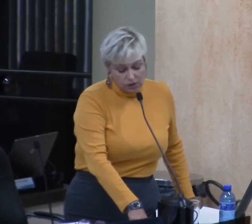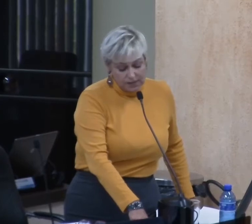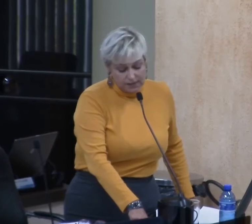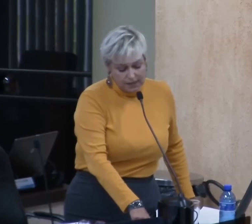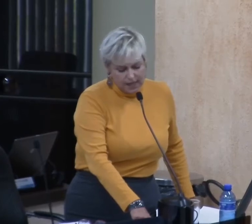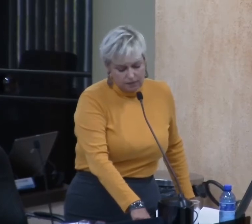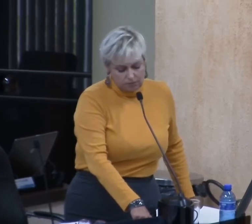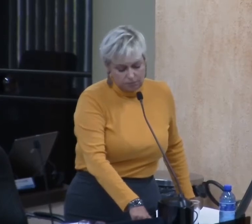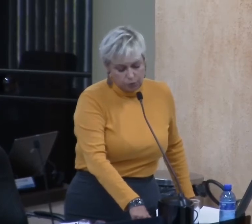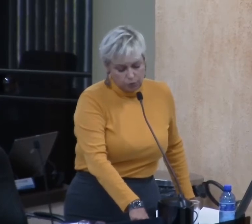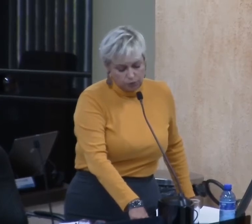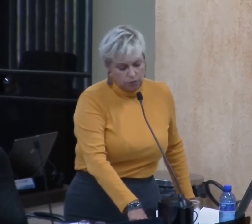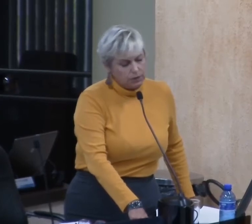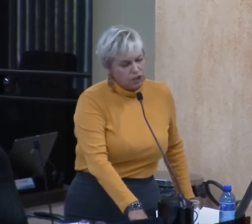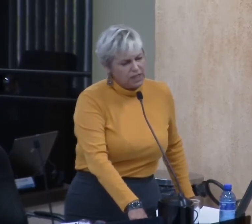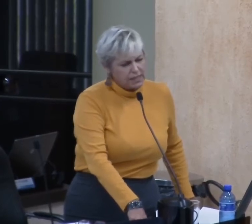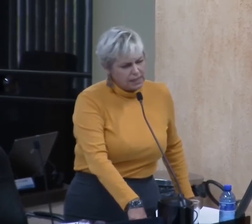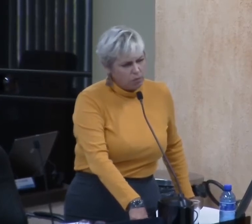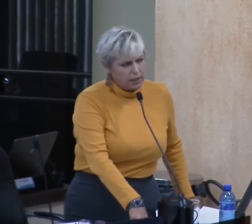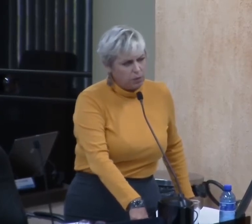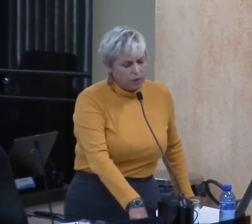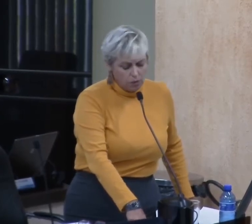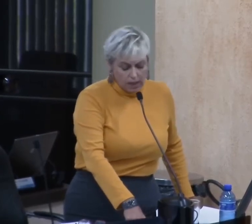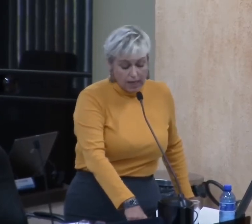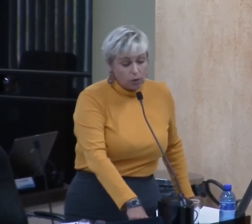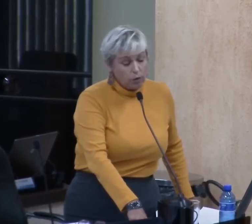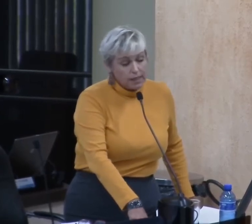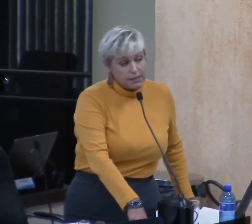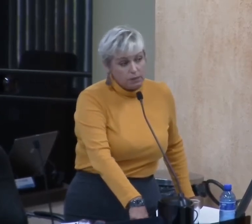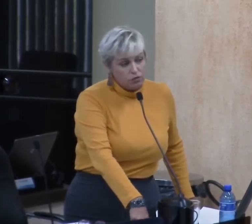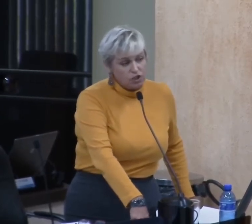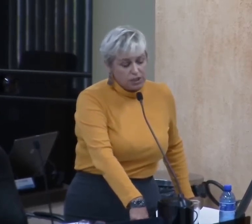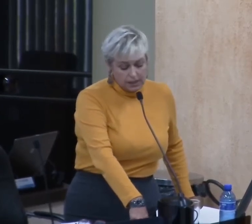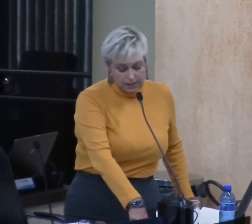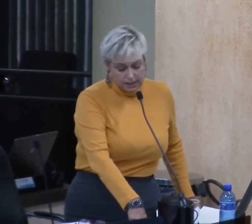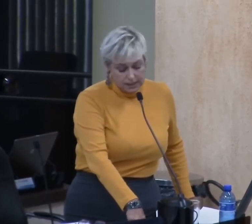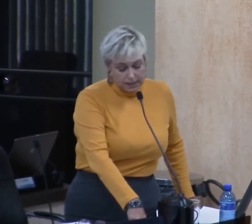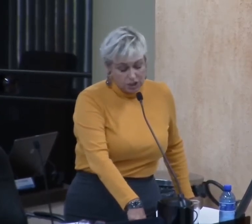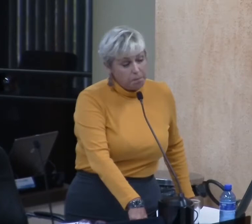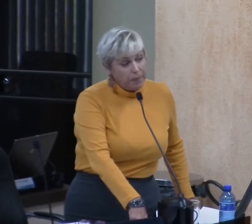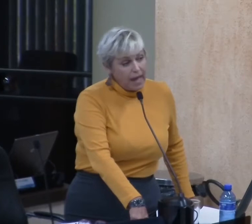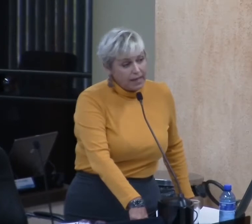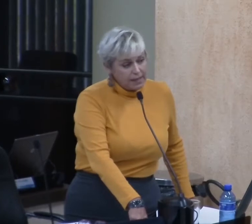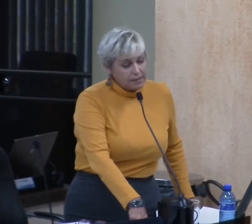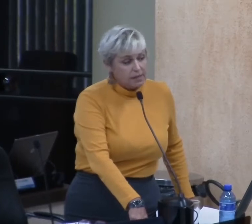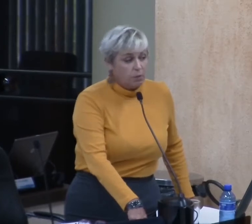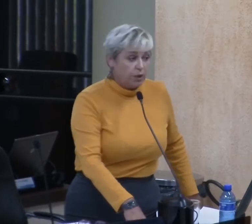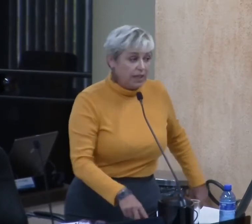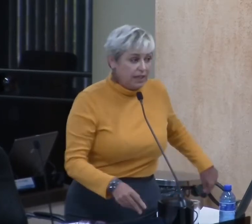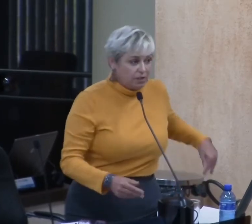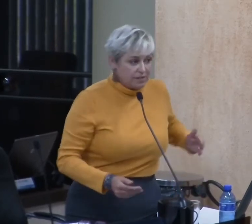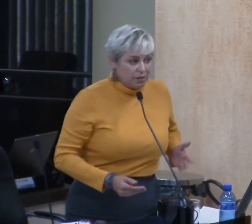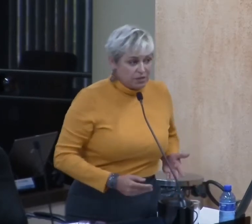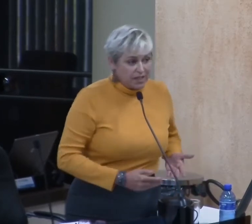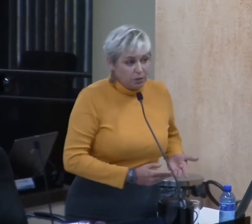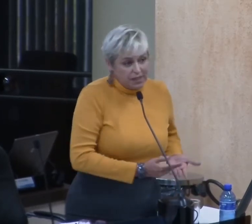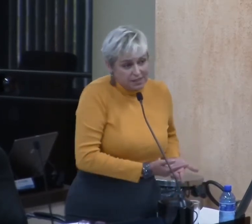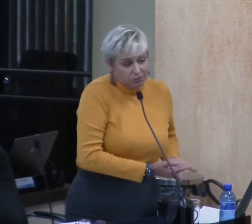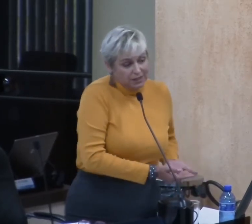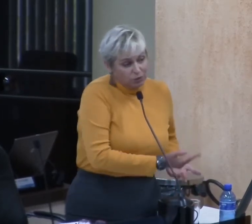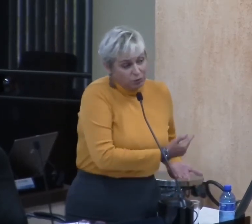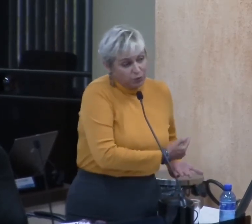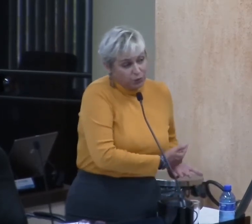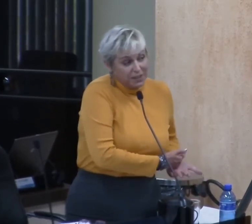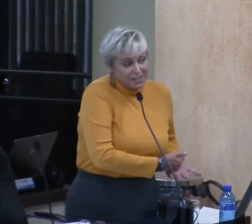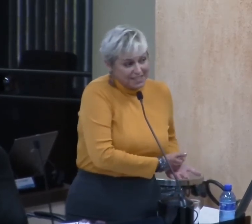a solicitar, por indicação, creio eu, a colocação de placas, porque aí nós temos a